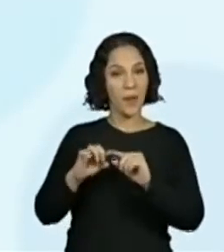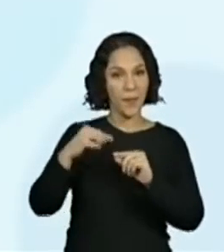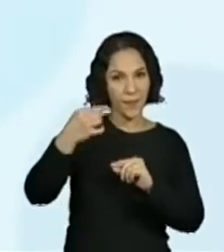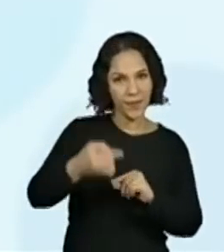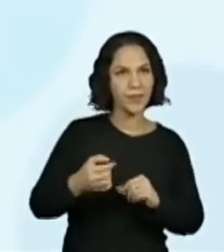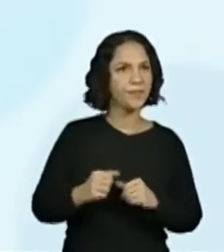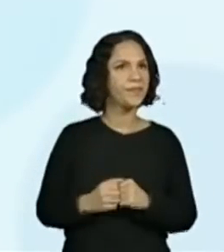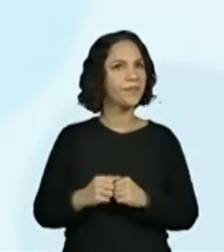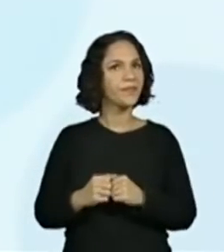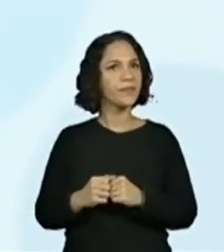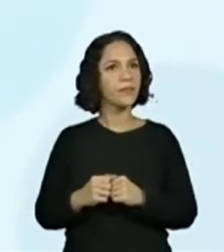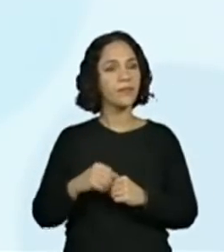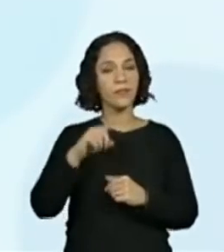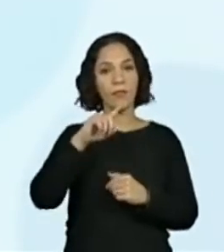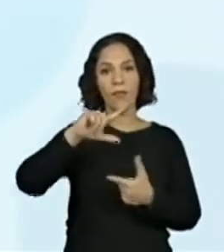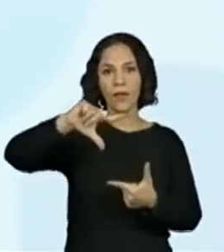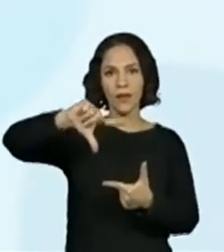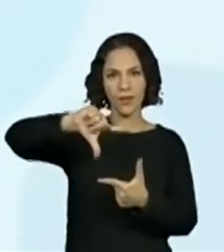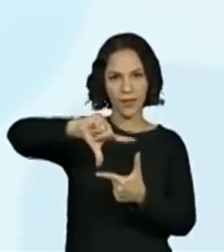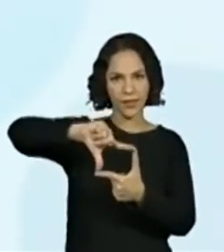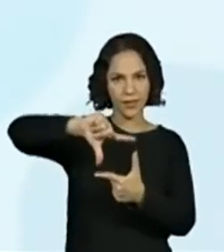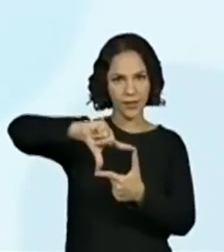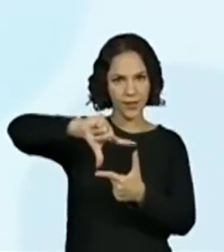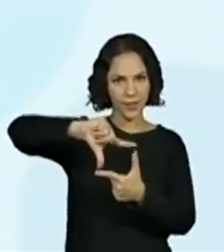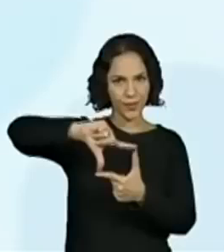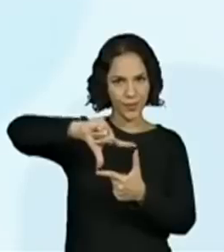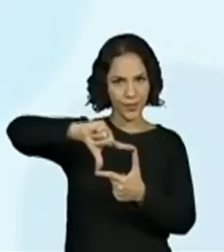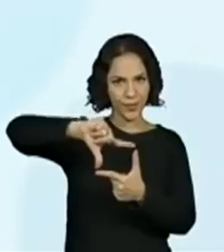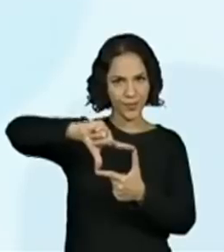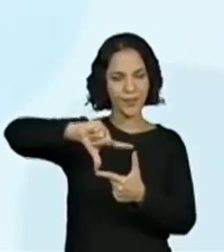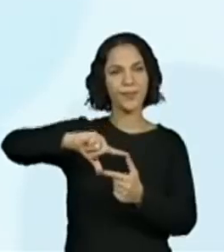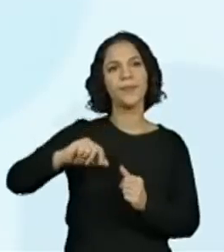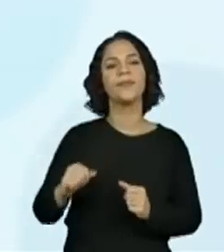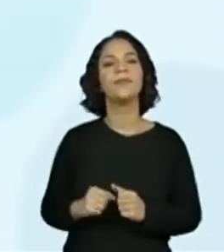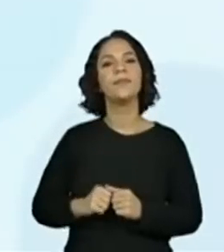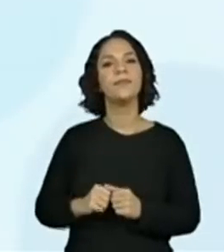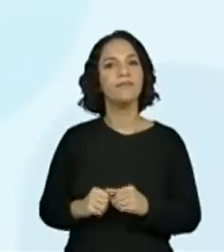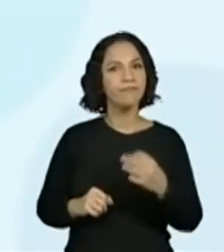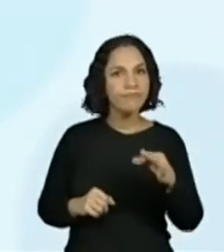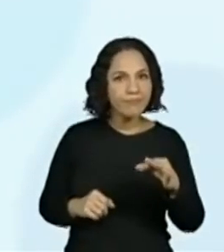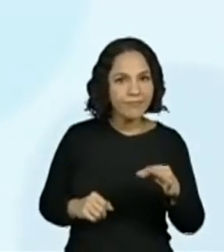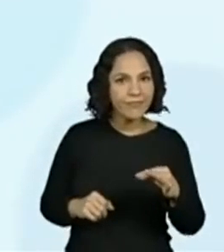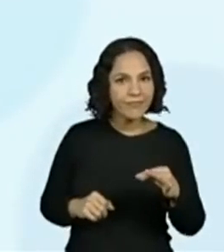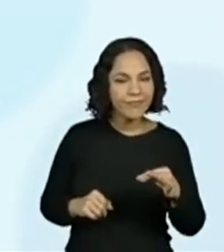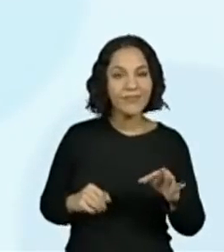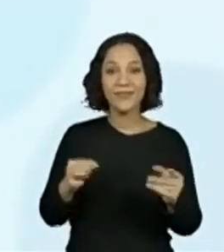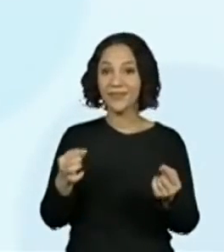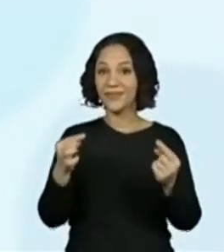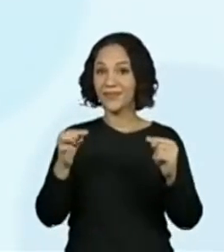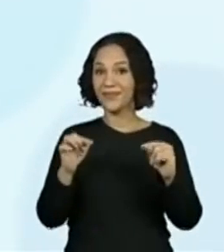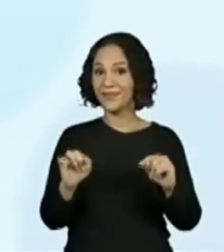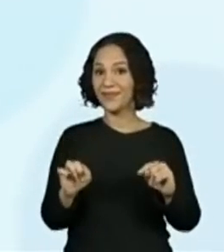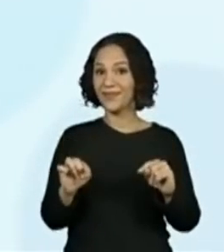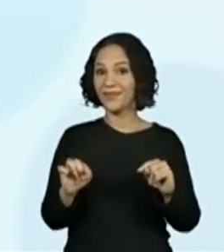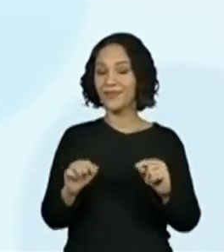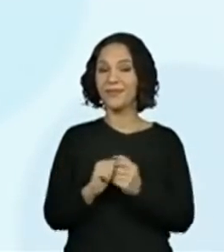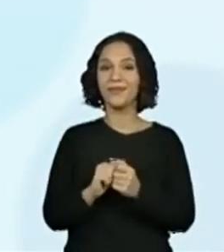próxima, nós temos o retângulo, né? E temos um